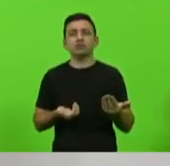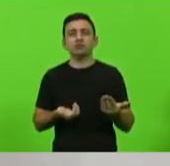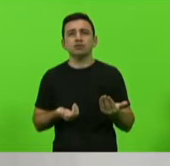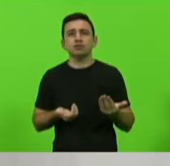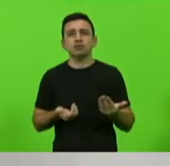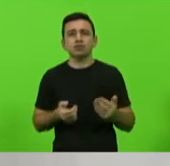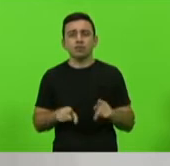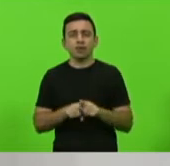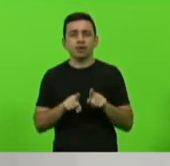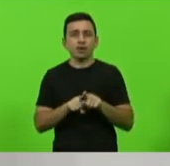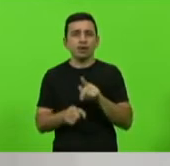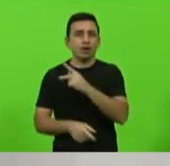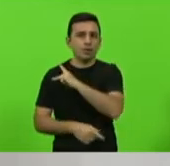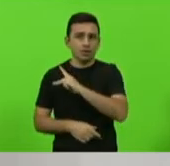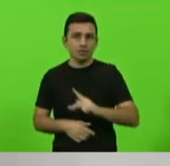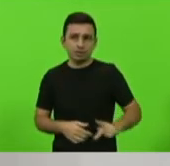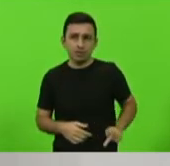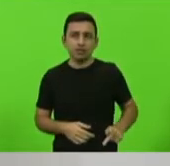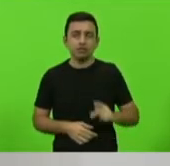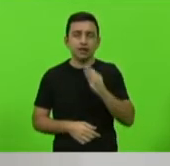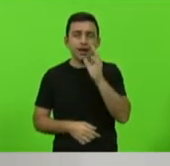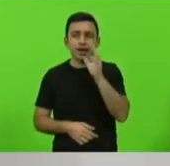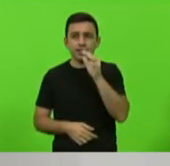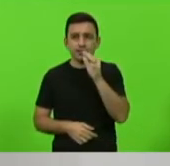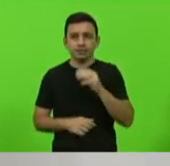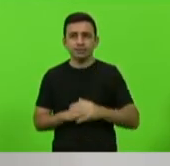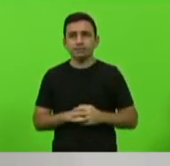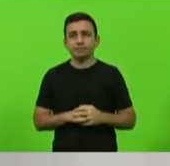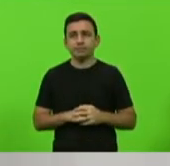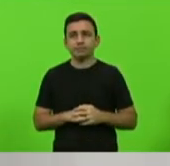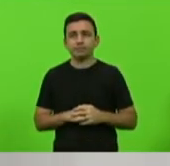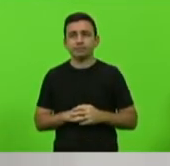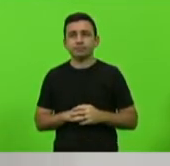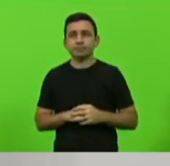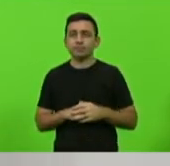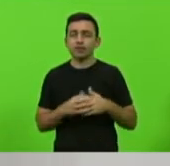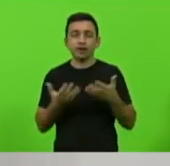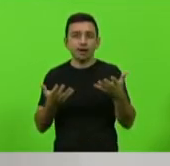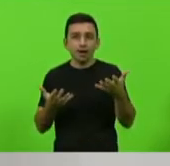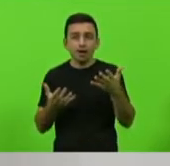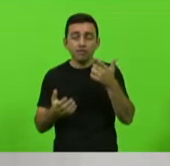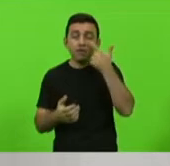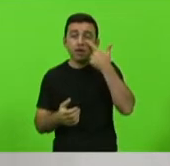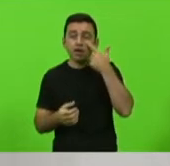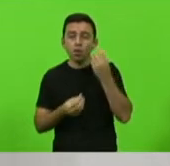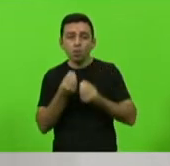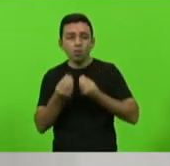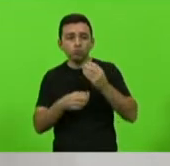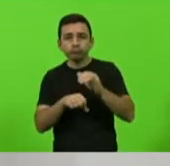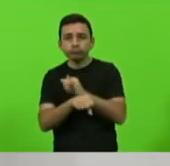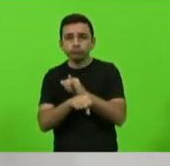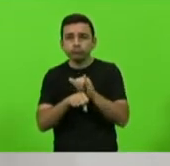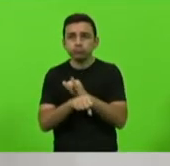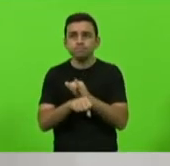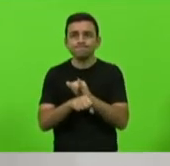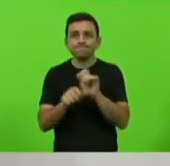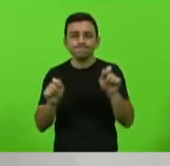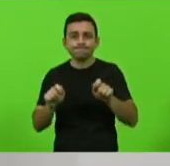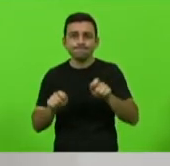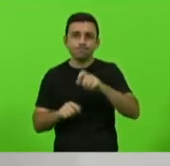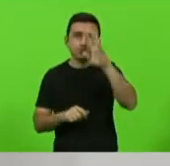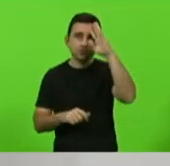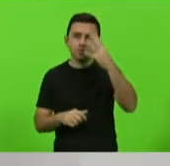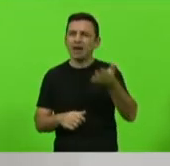presidente da CASAN, no intuito de encontrarmos soluções. Nós vimos aí